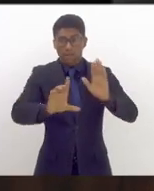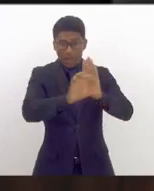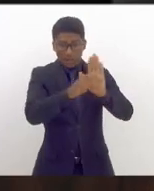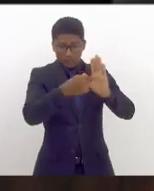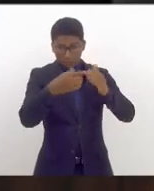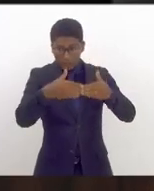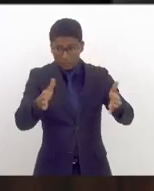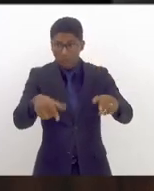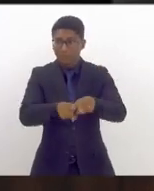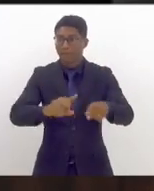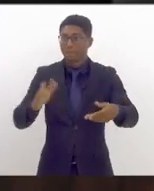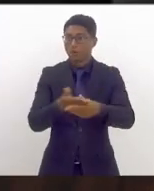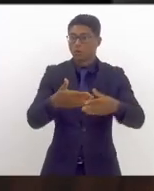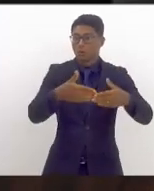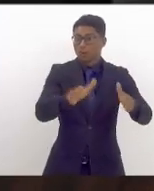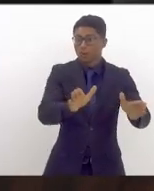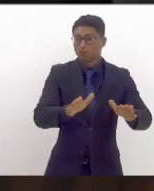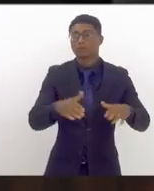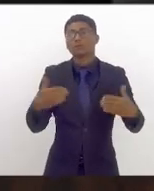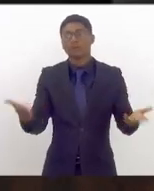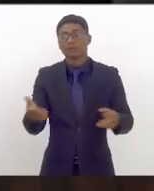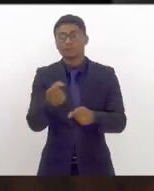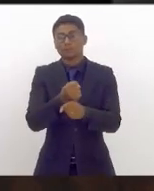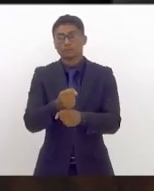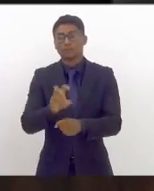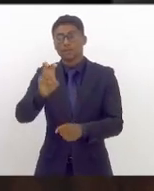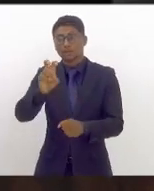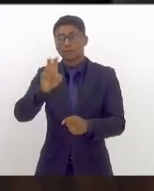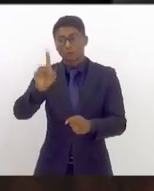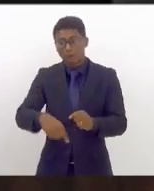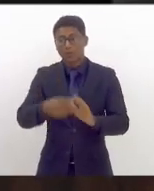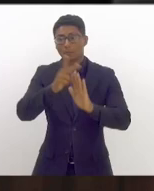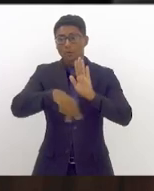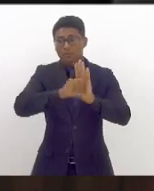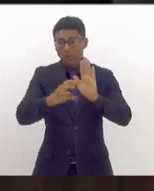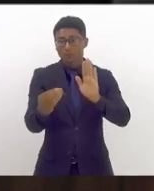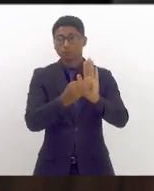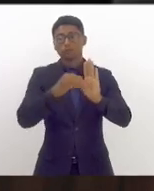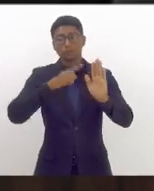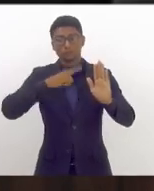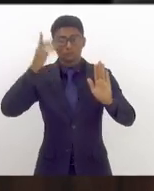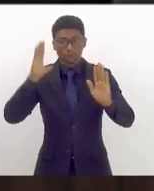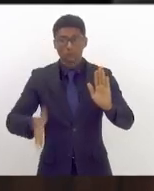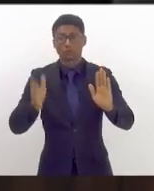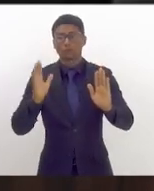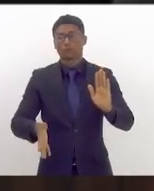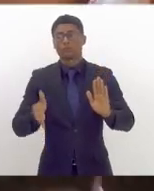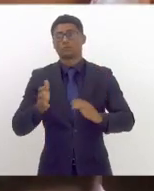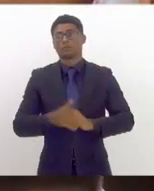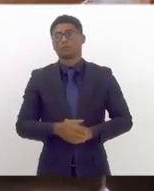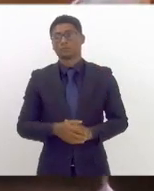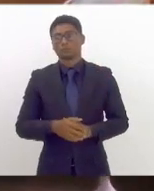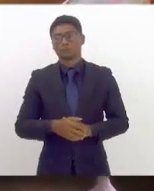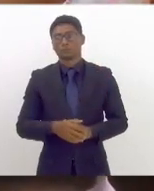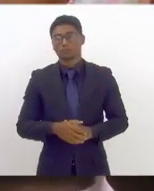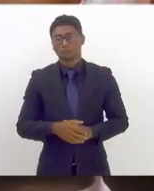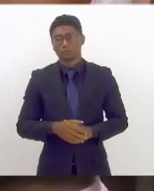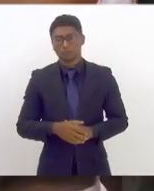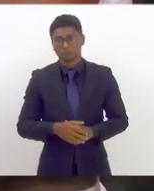entrou em vigor iniciou um processo há cinco anos é o que diz o projeto já diz qual é a bunda no Messenger